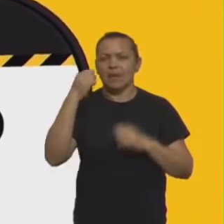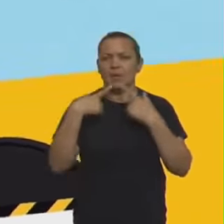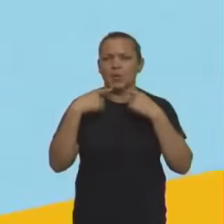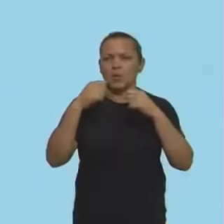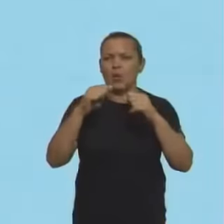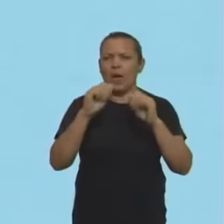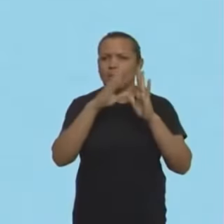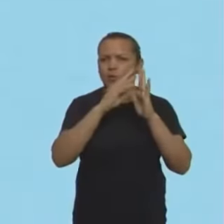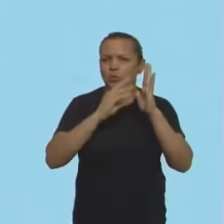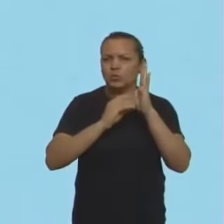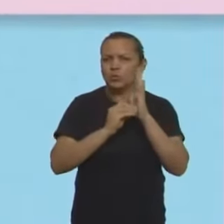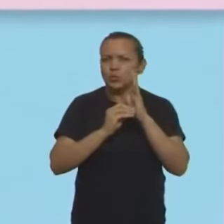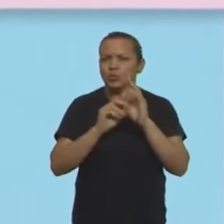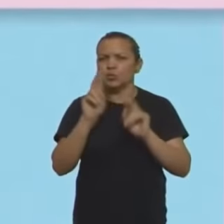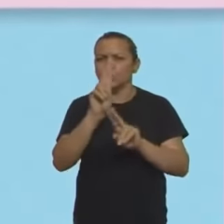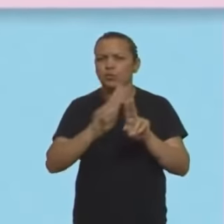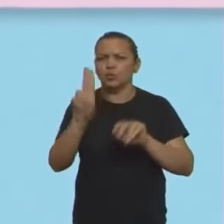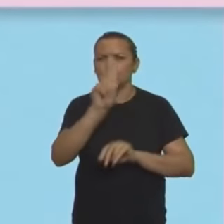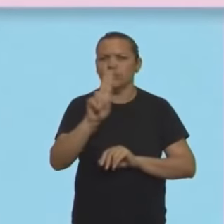e conteúdo utilizados.